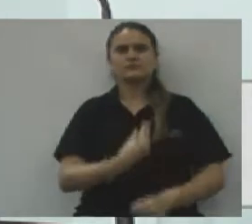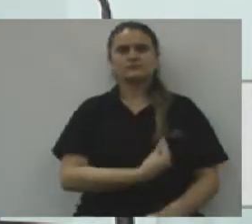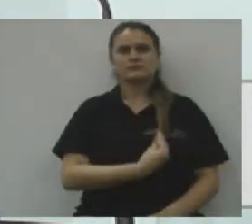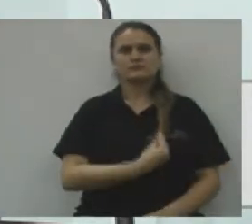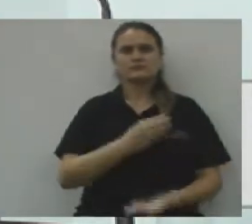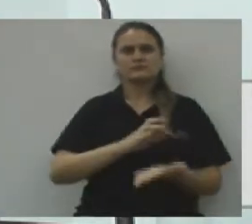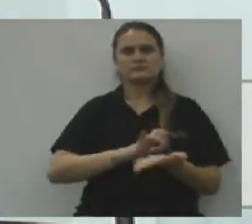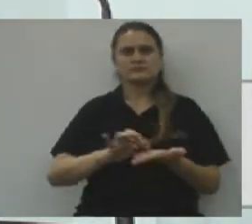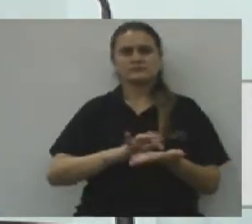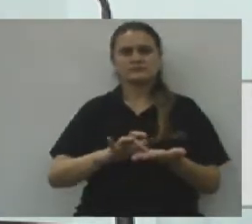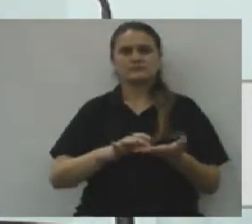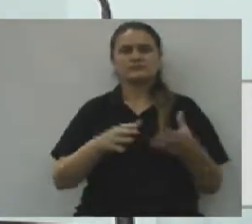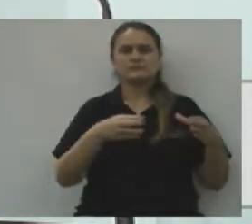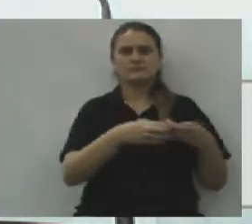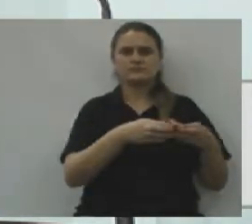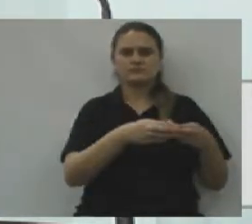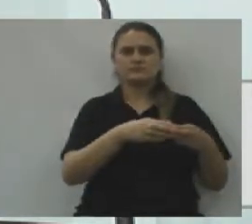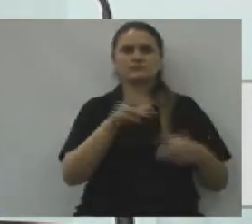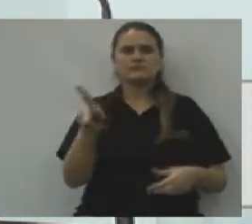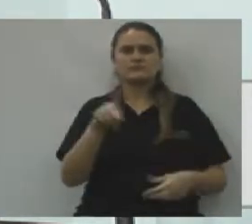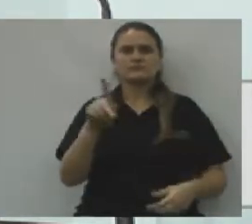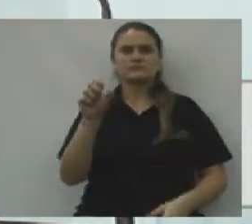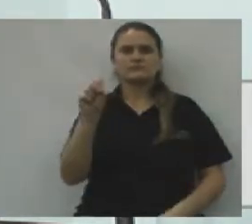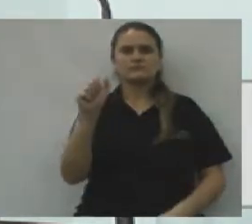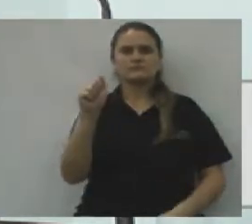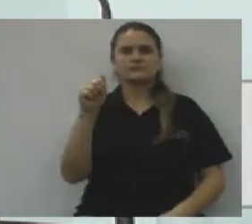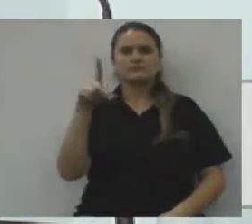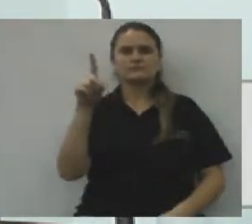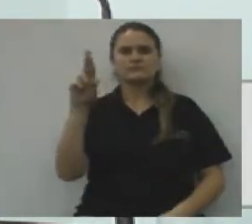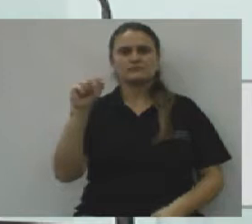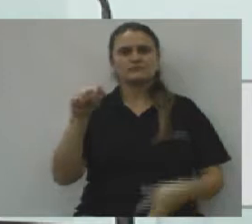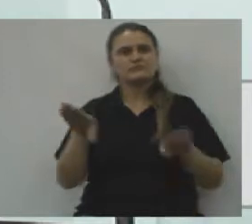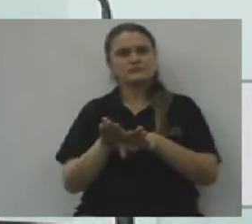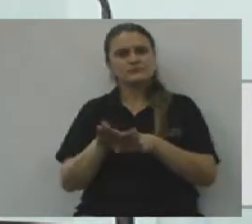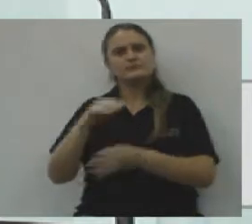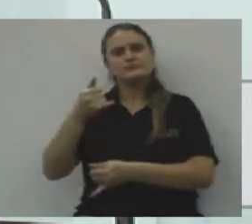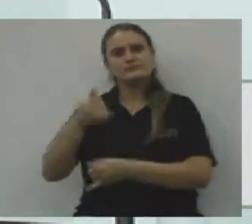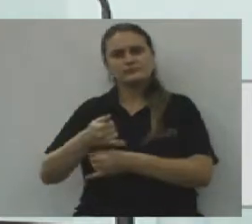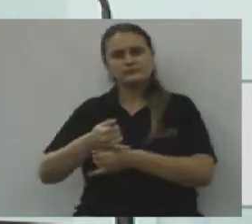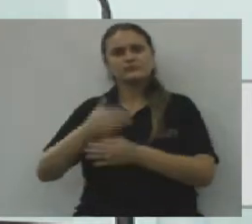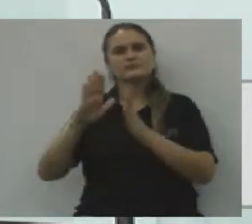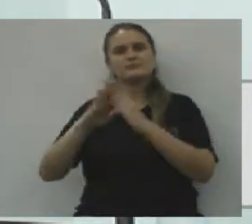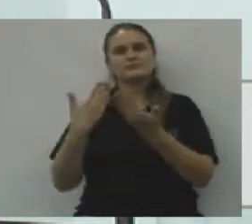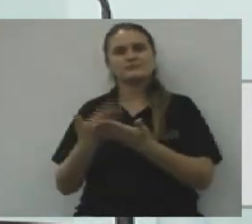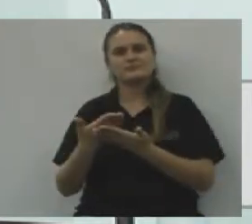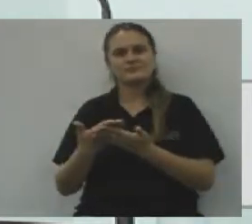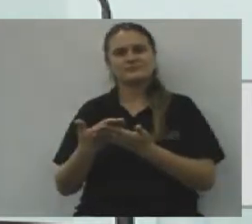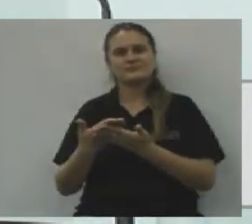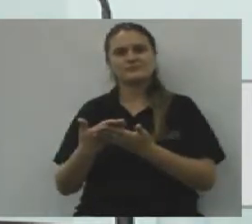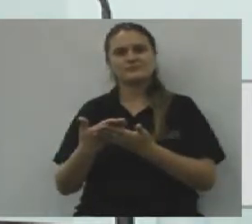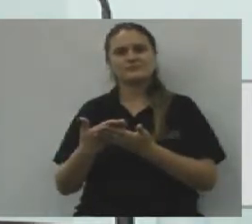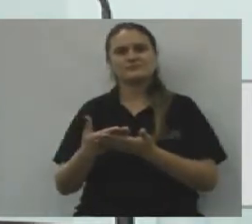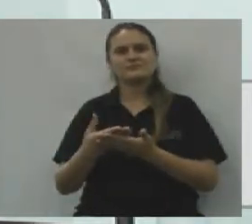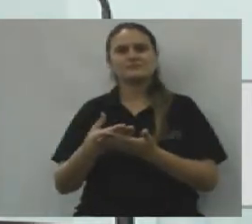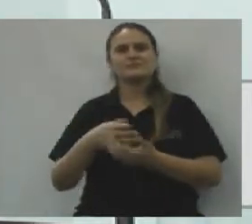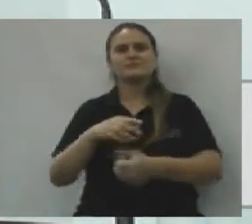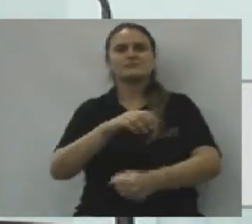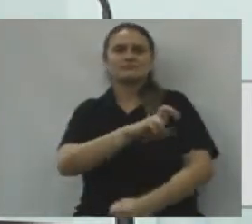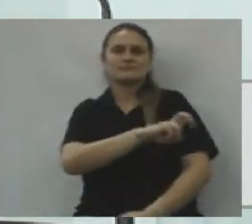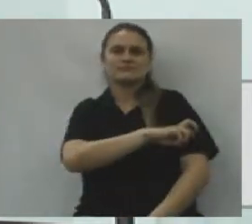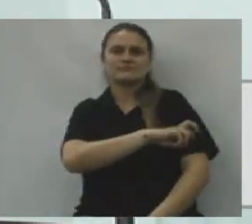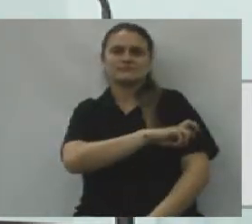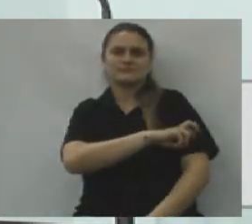da secretária com sua equipe, a professora Sandra, assim como dos diretores de escola de ensino